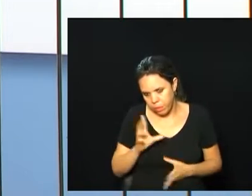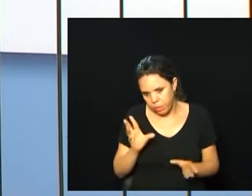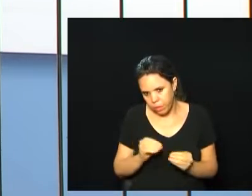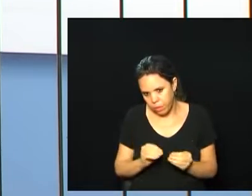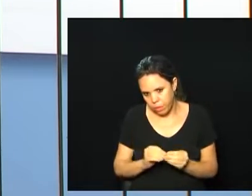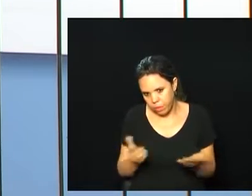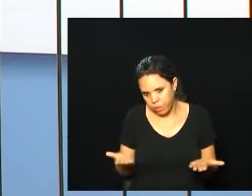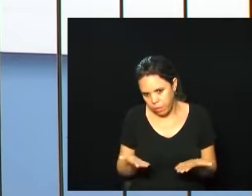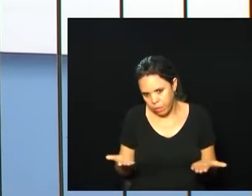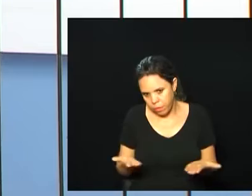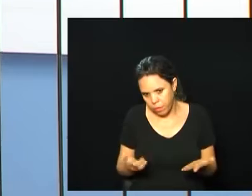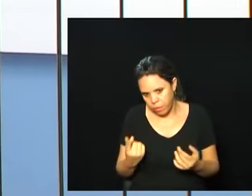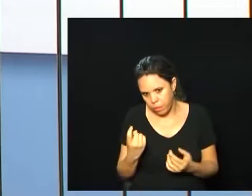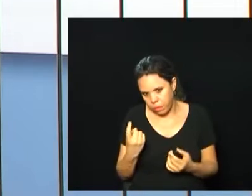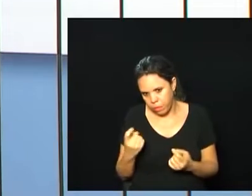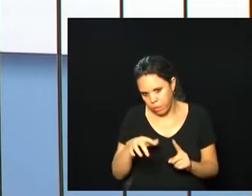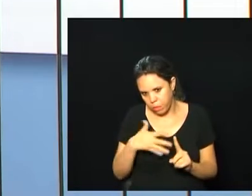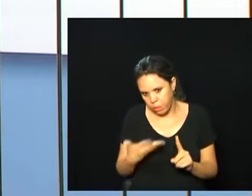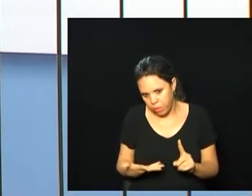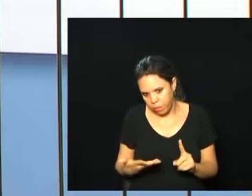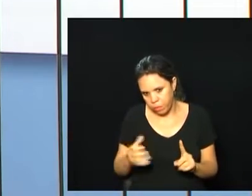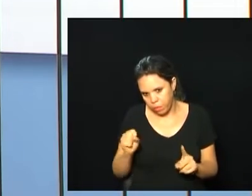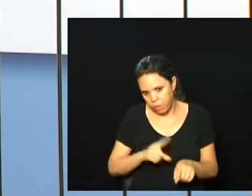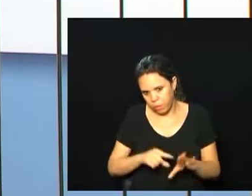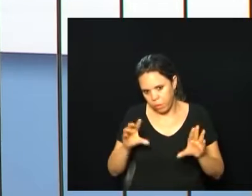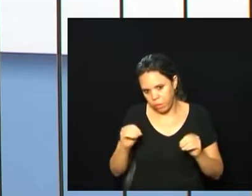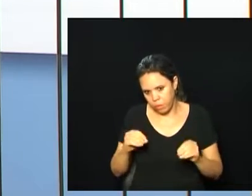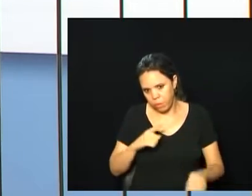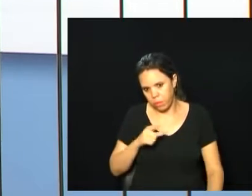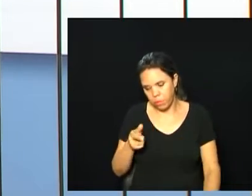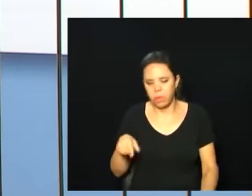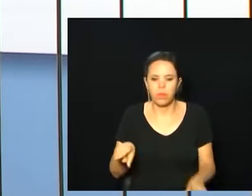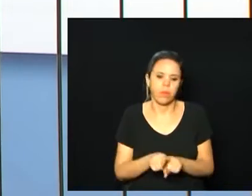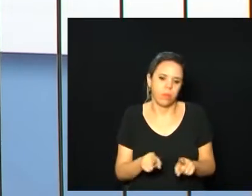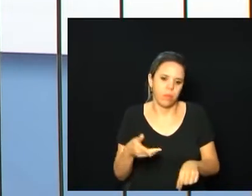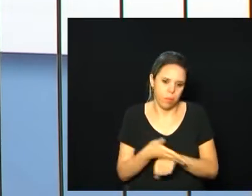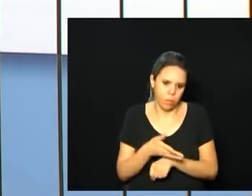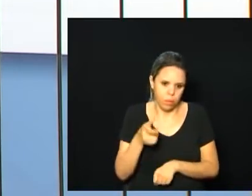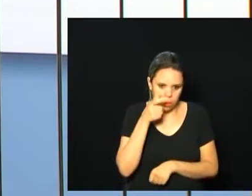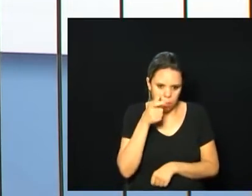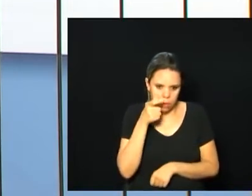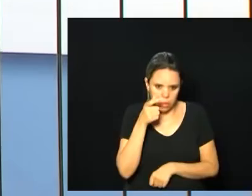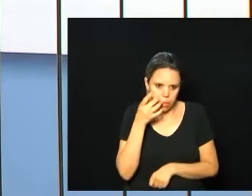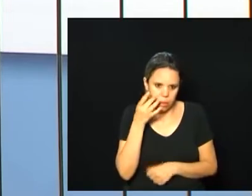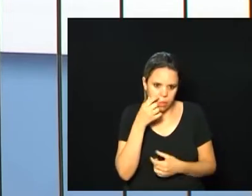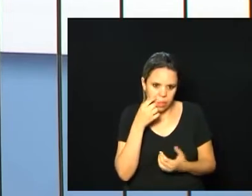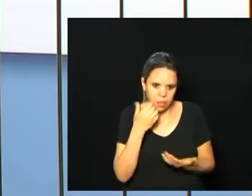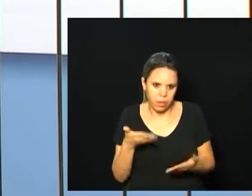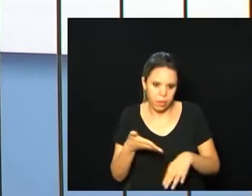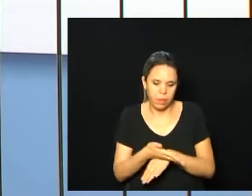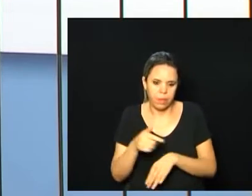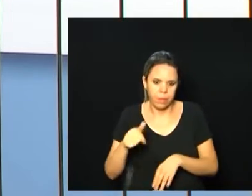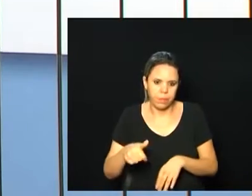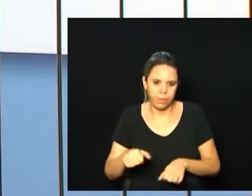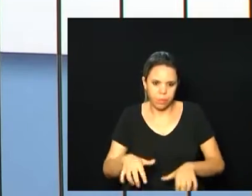feito hoje em uma única solenidade a partir das 8 horas, que você também pode participar presencialmente, vindo até